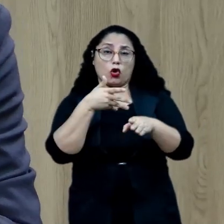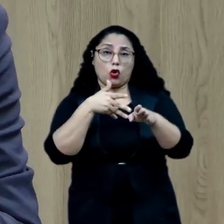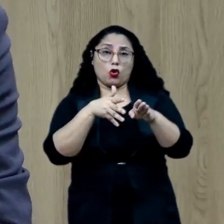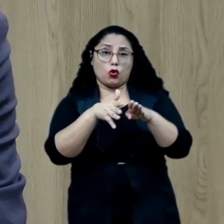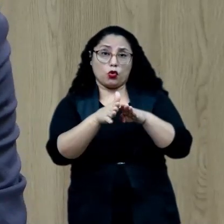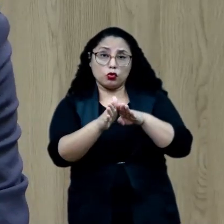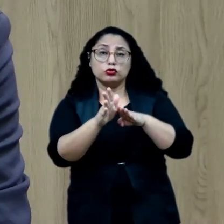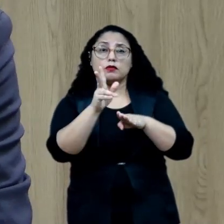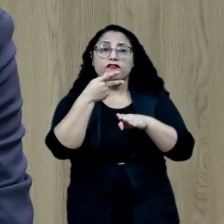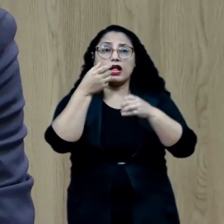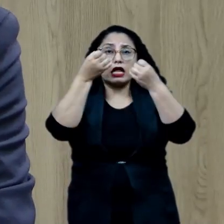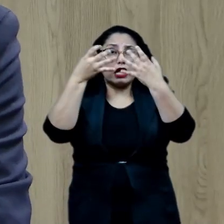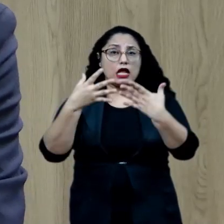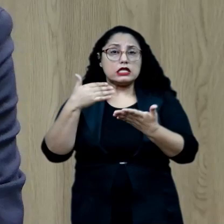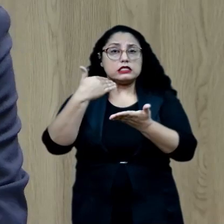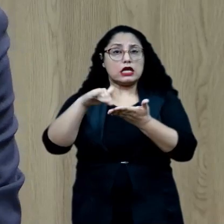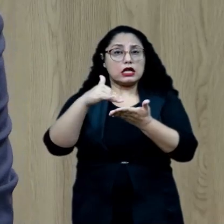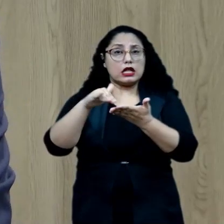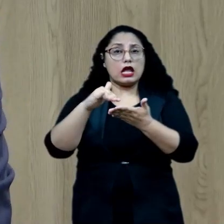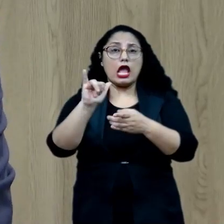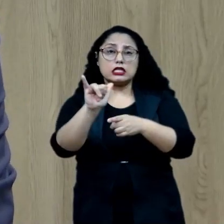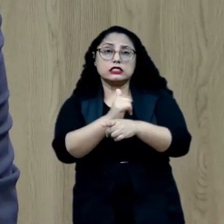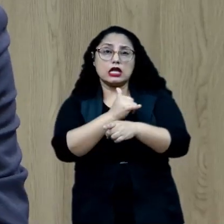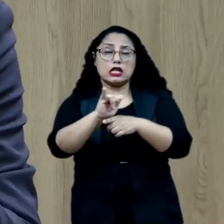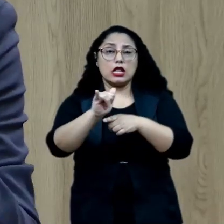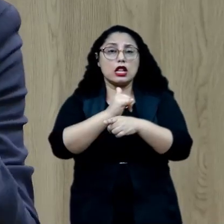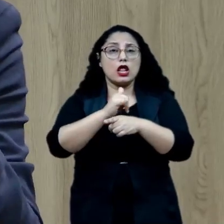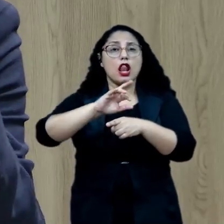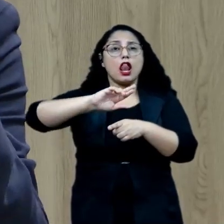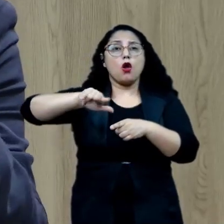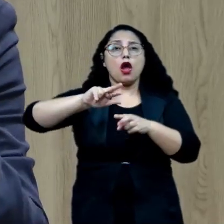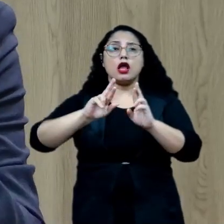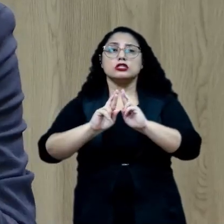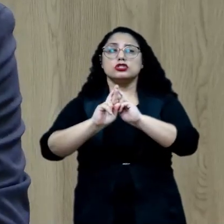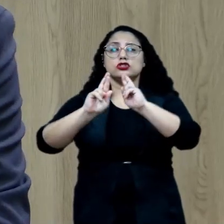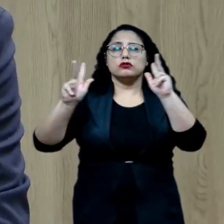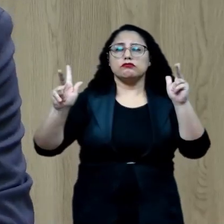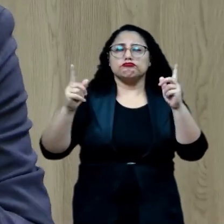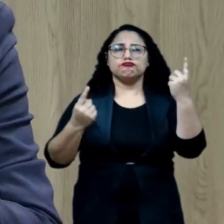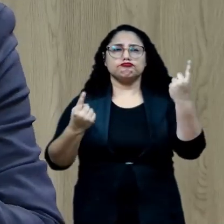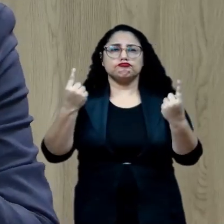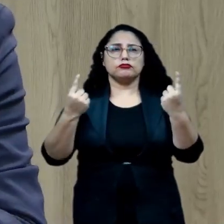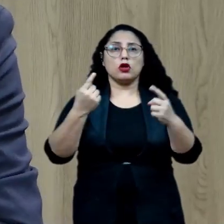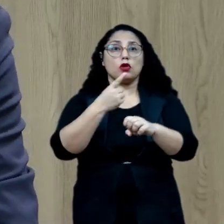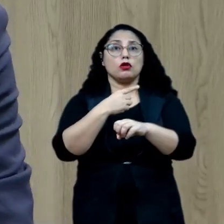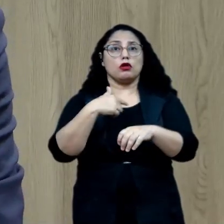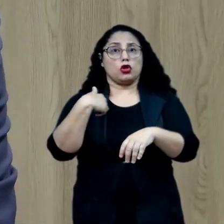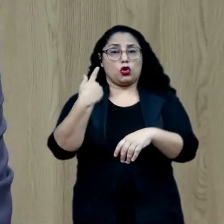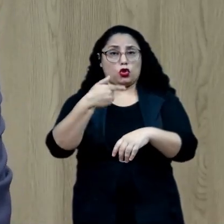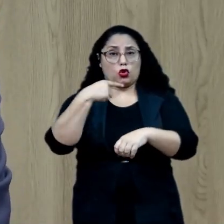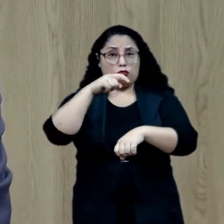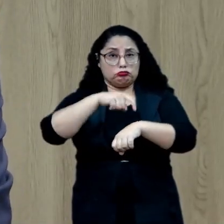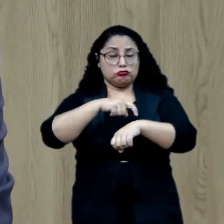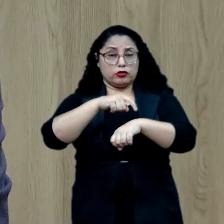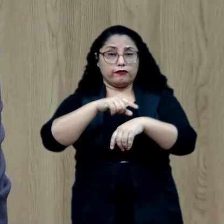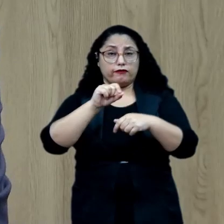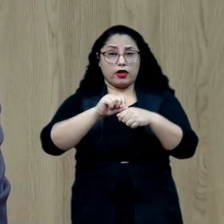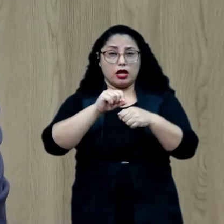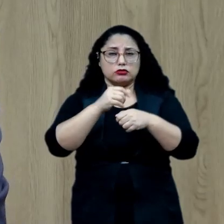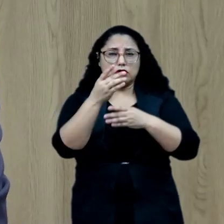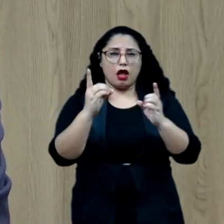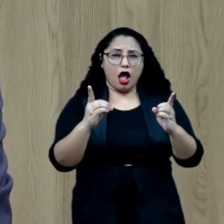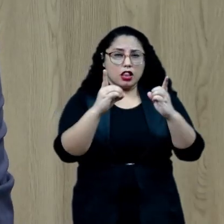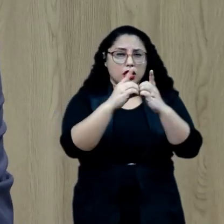dizer que o operacional no secretariado ele é estratégico, não há uma distinção, porque ao tempo em que eu faço um